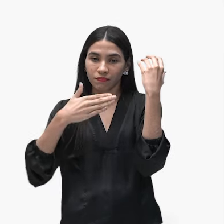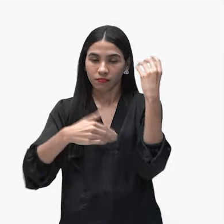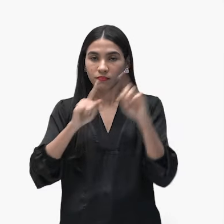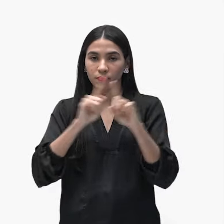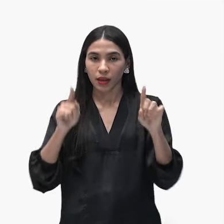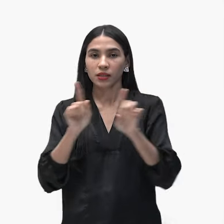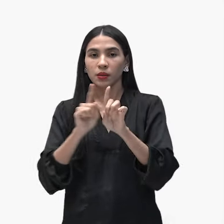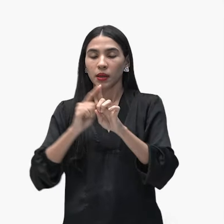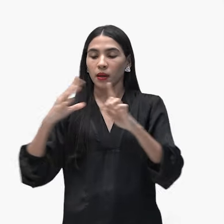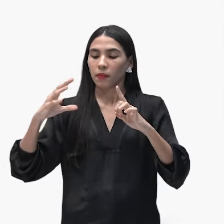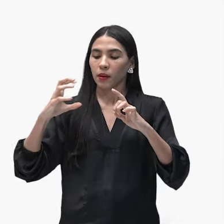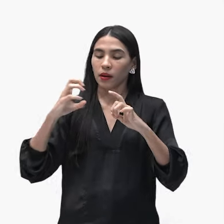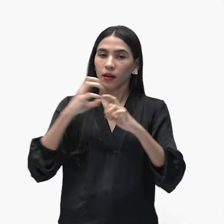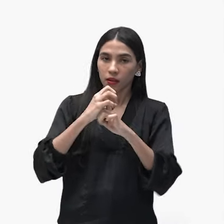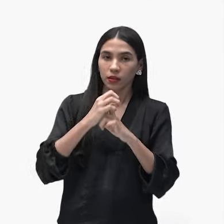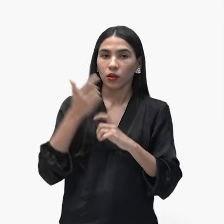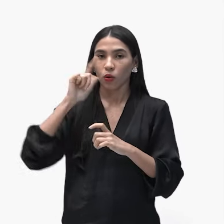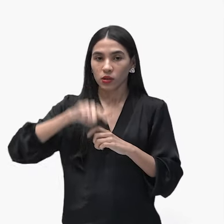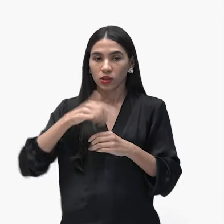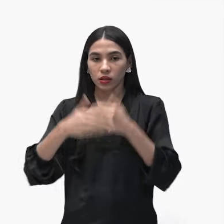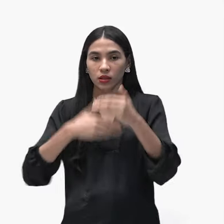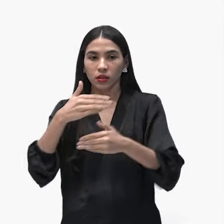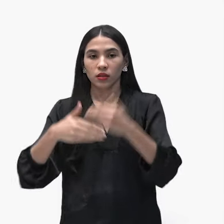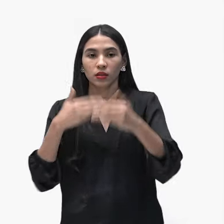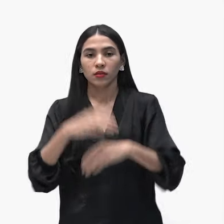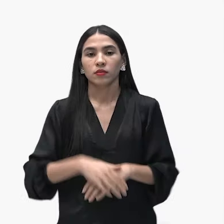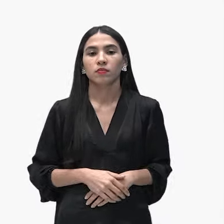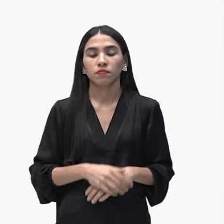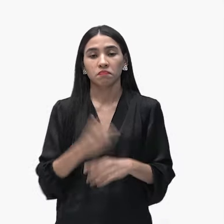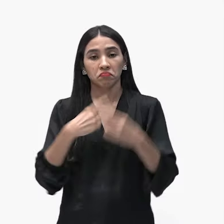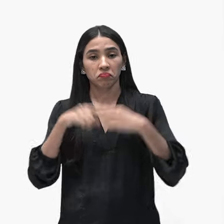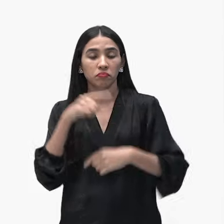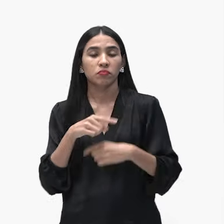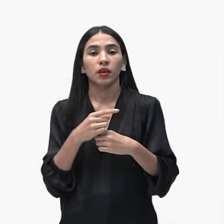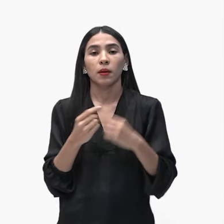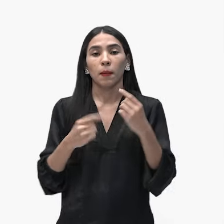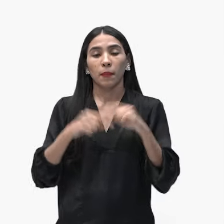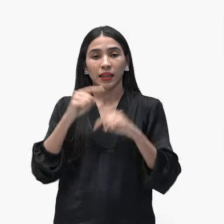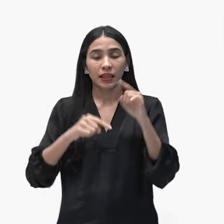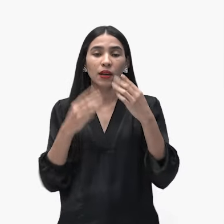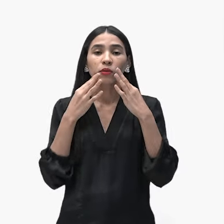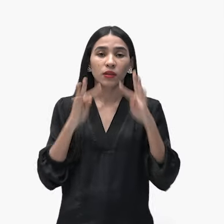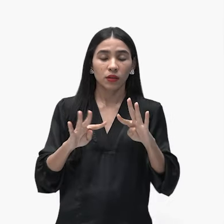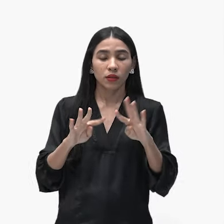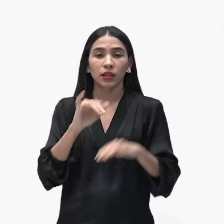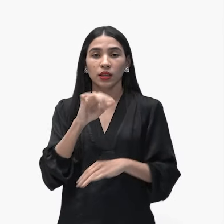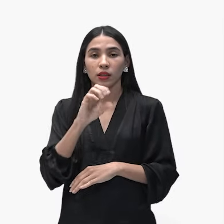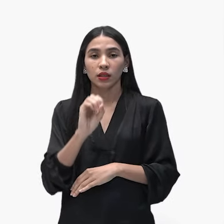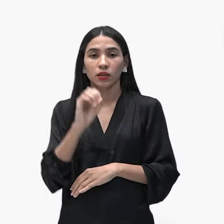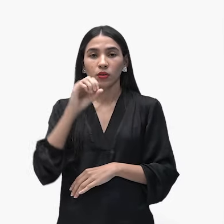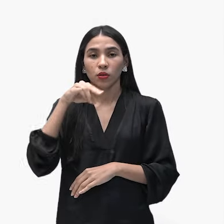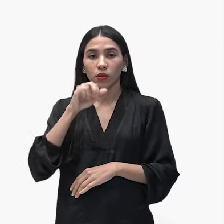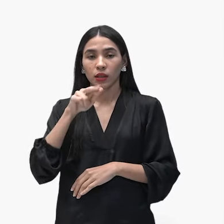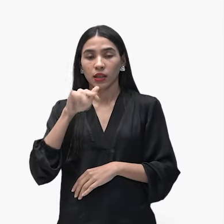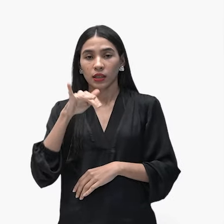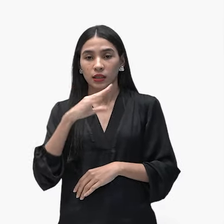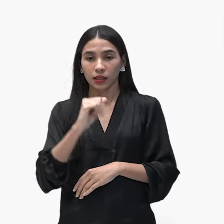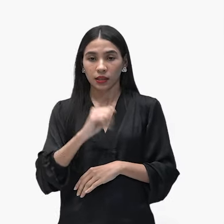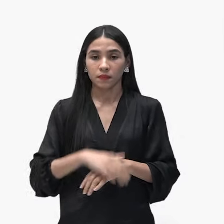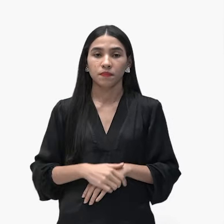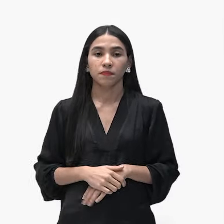decompondo, está garantindo essa ciclagem, transformando ali matéria orgânica em inorgânica. Vamos observar também